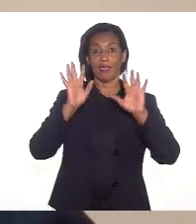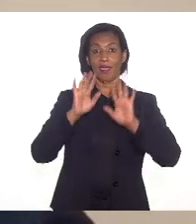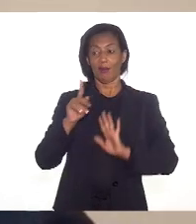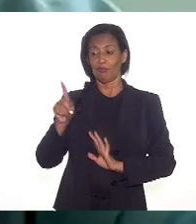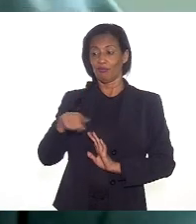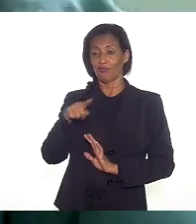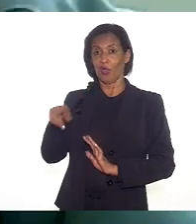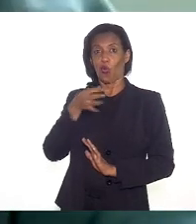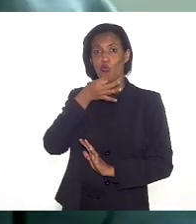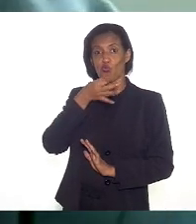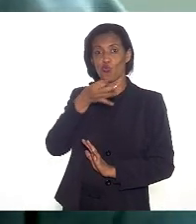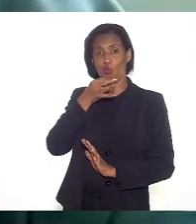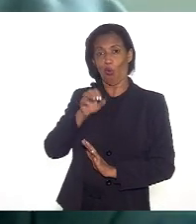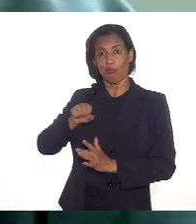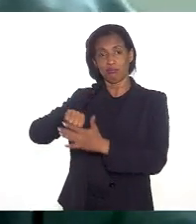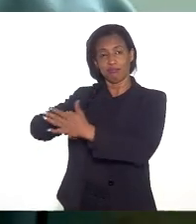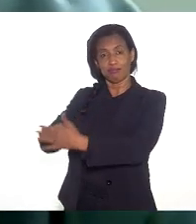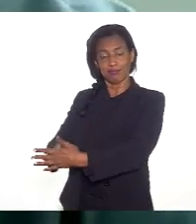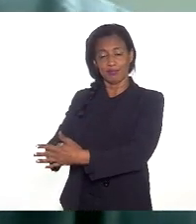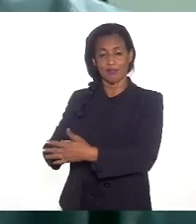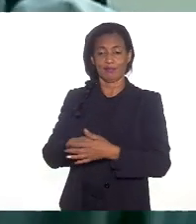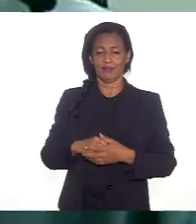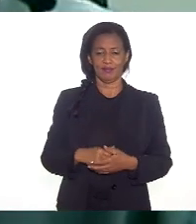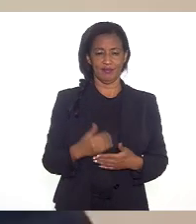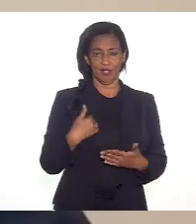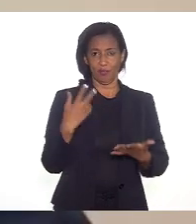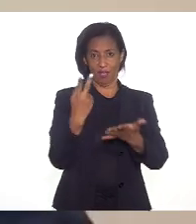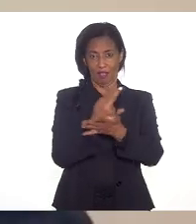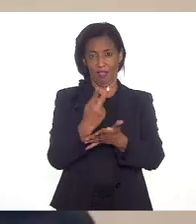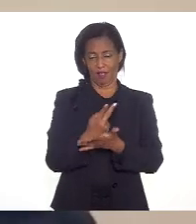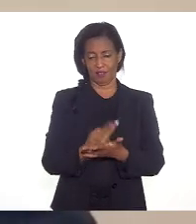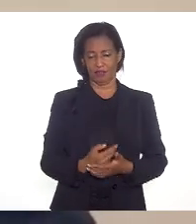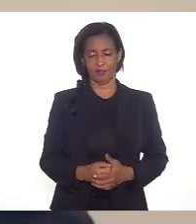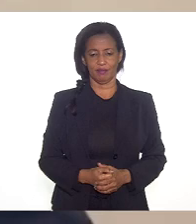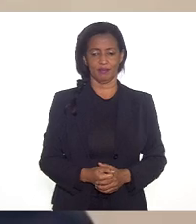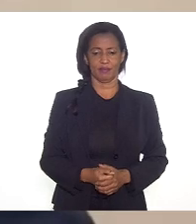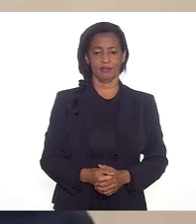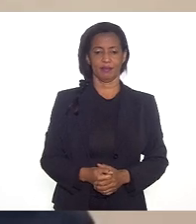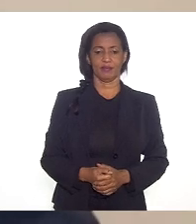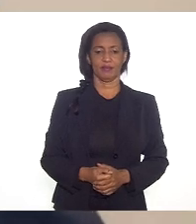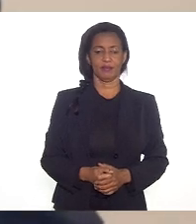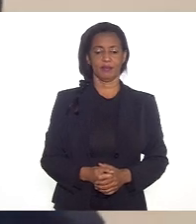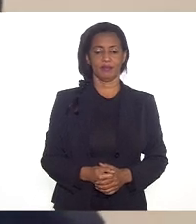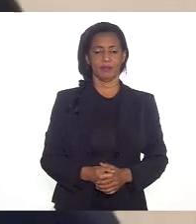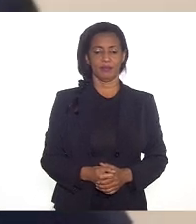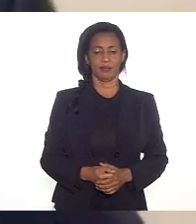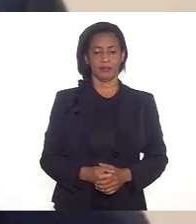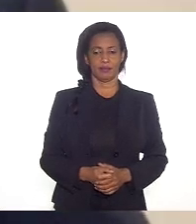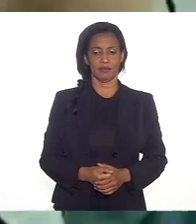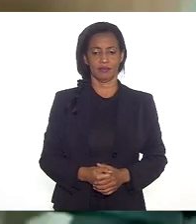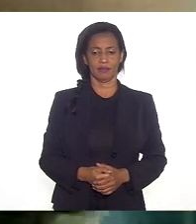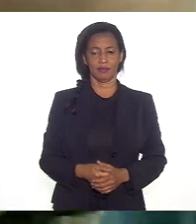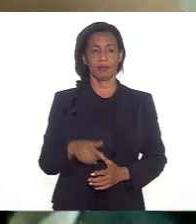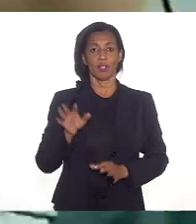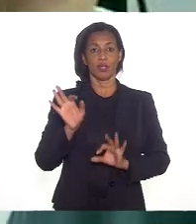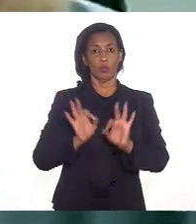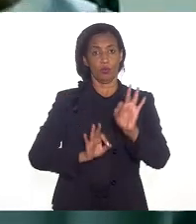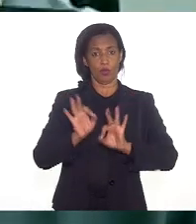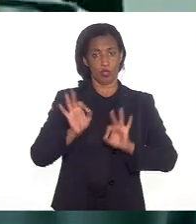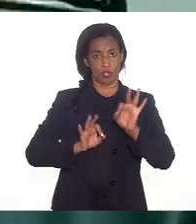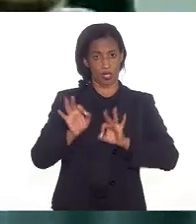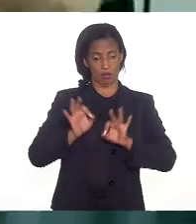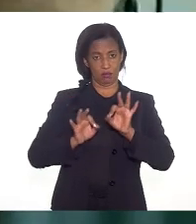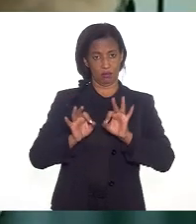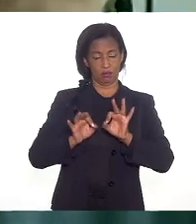ouvido, porque eu falei com o senhor. Ok. É que no projeto, nas emendas de